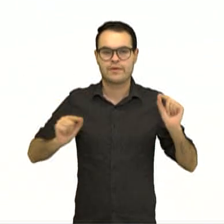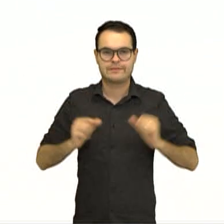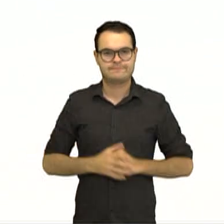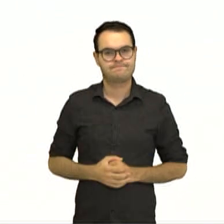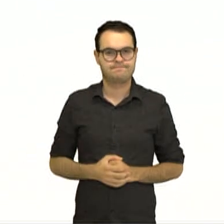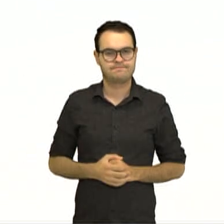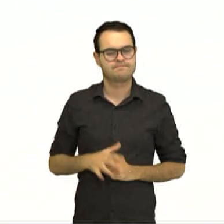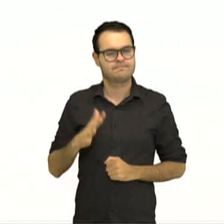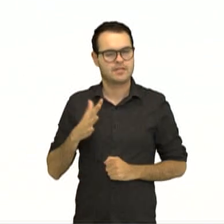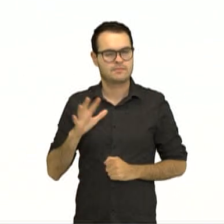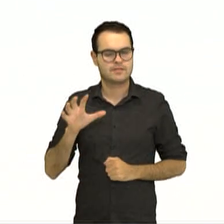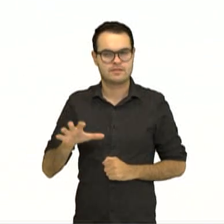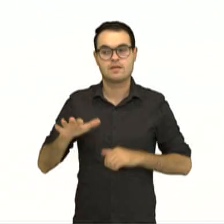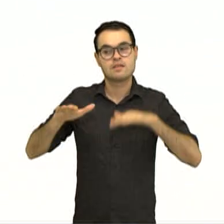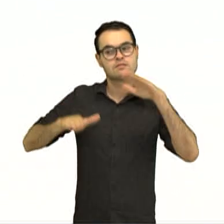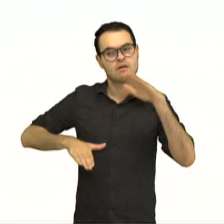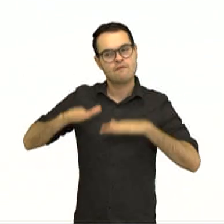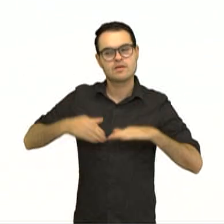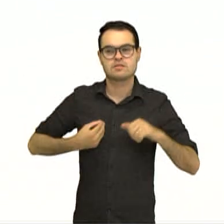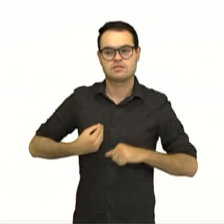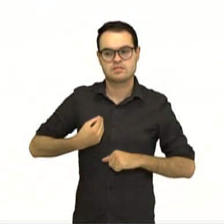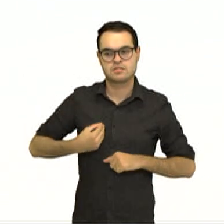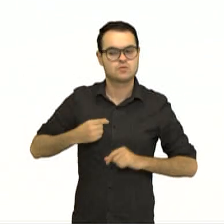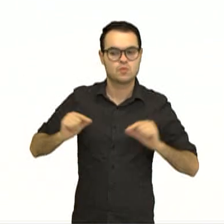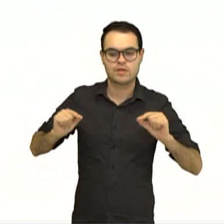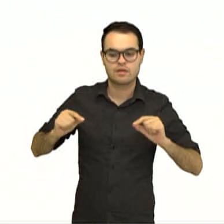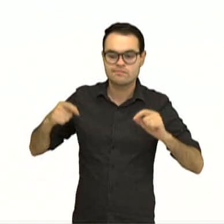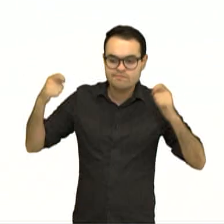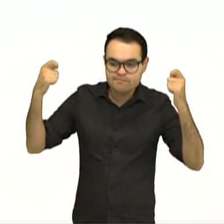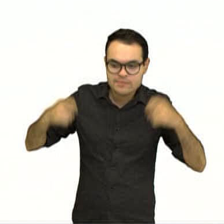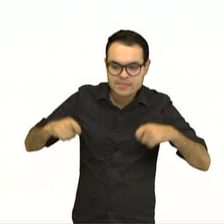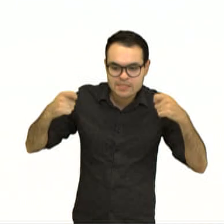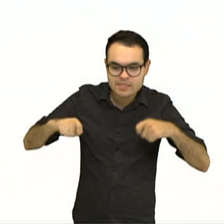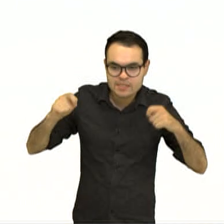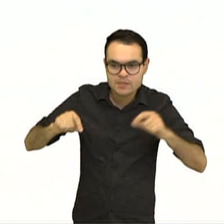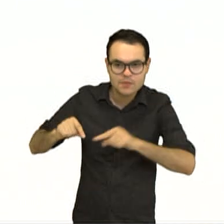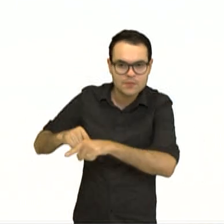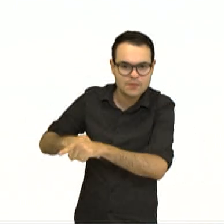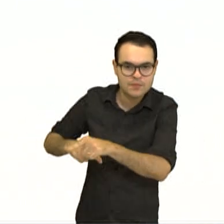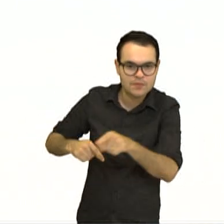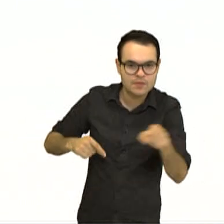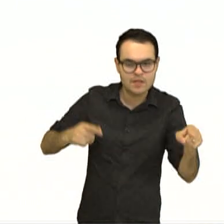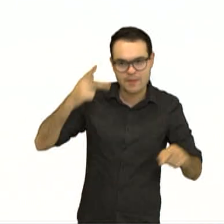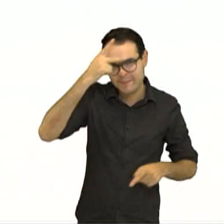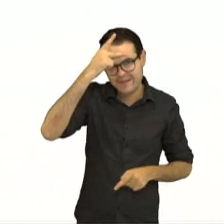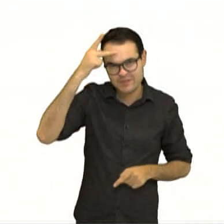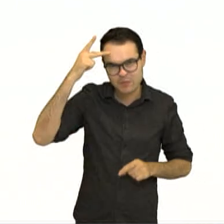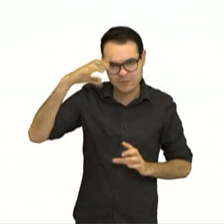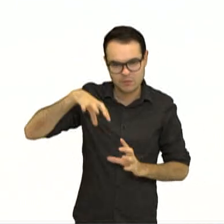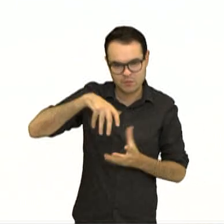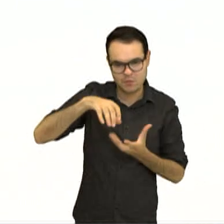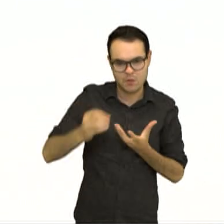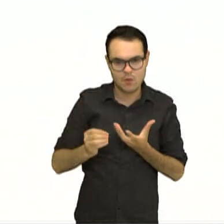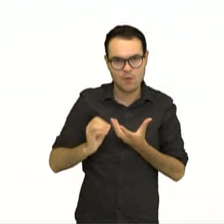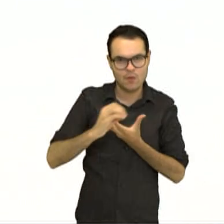né? Talvez exista uma necessidade psicológica das pessoas do Ocidente, né?